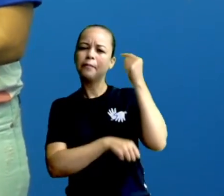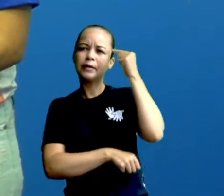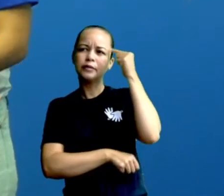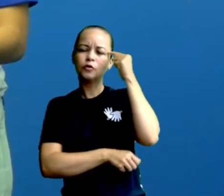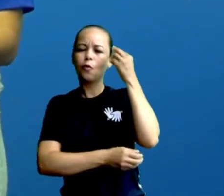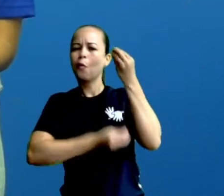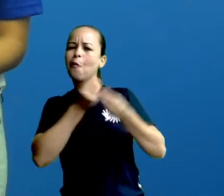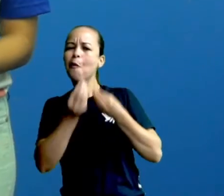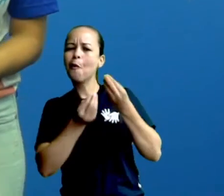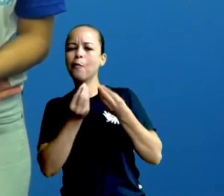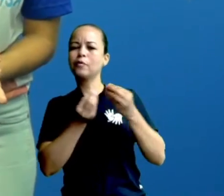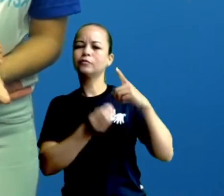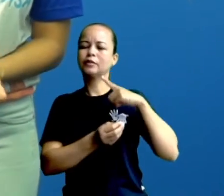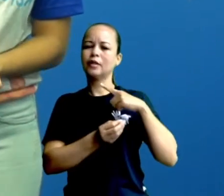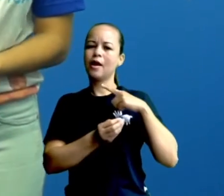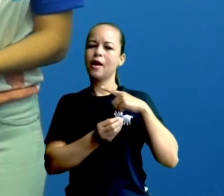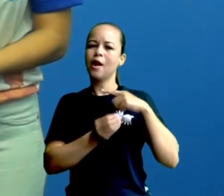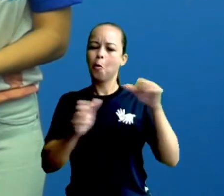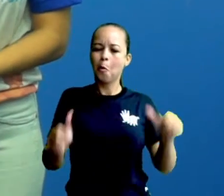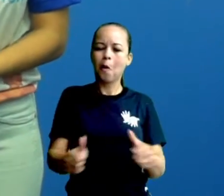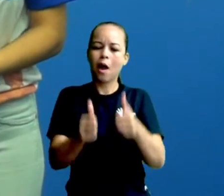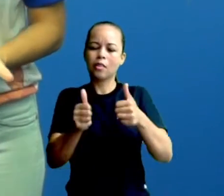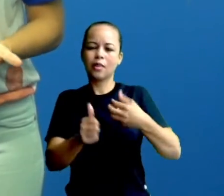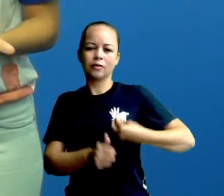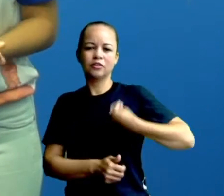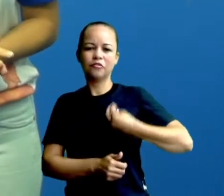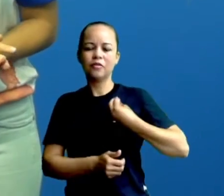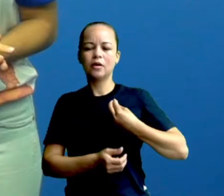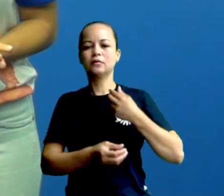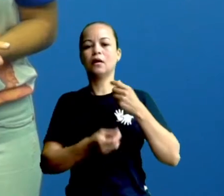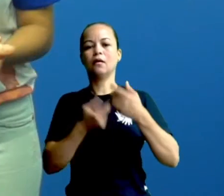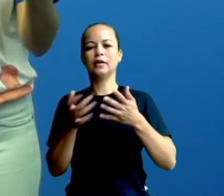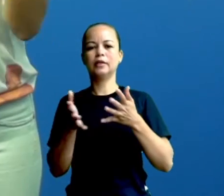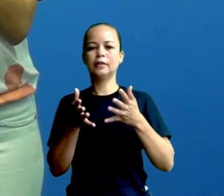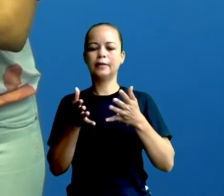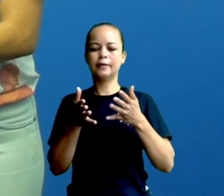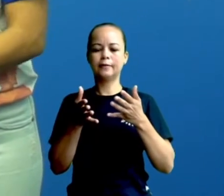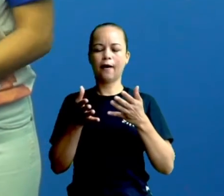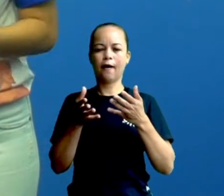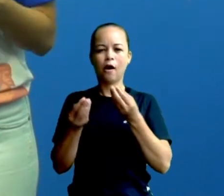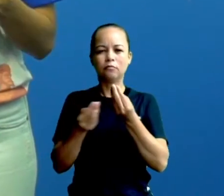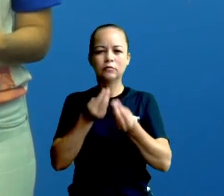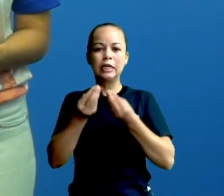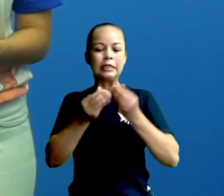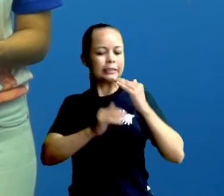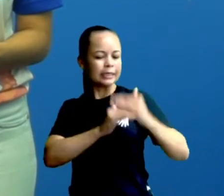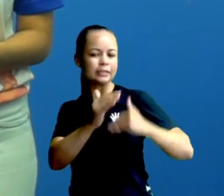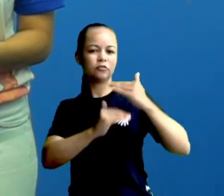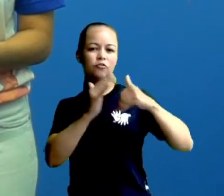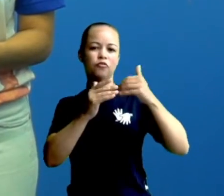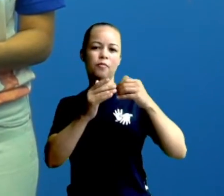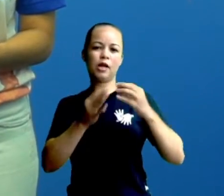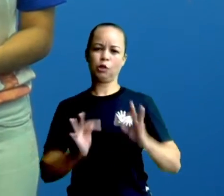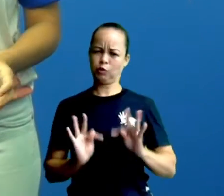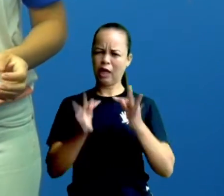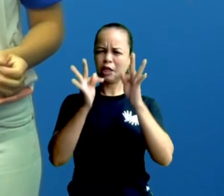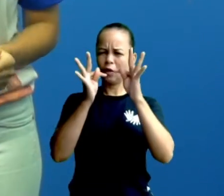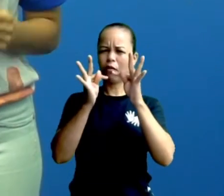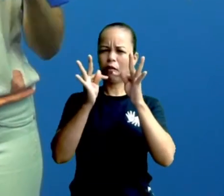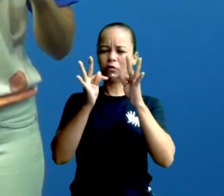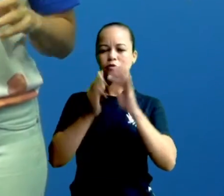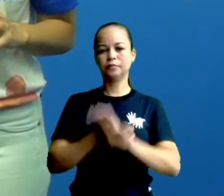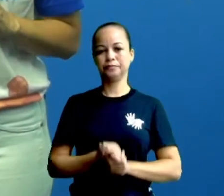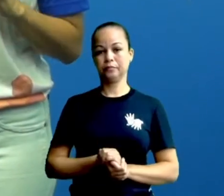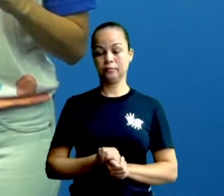qualidade de vida e como isso está atrelado ao desenvolvimento tecnológico?